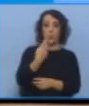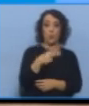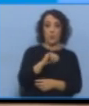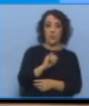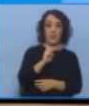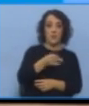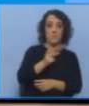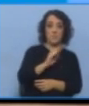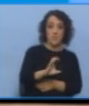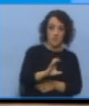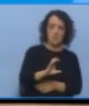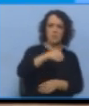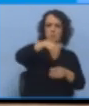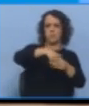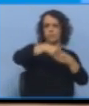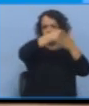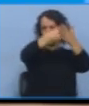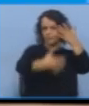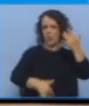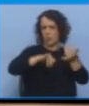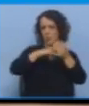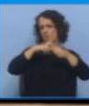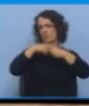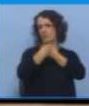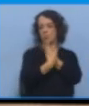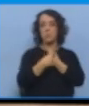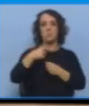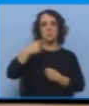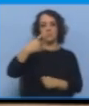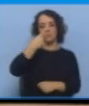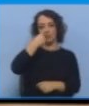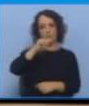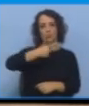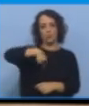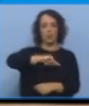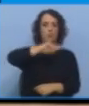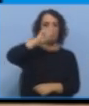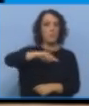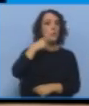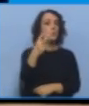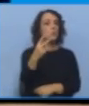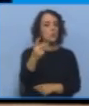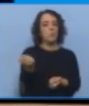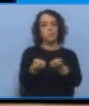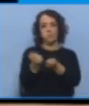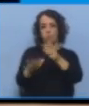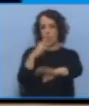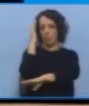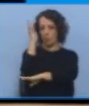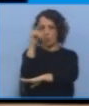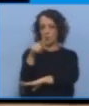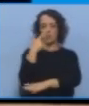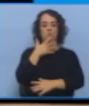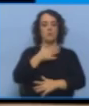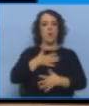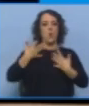suas múltiplas organizações, ter escolhido a ACES pela segunda vez para organizar este Congresso. E isso é extremamente